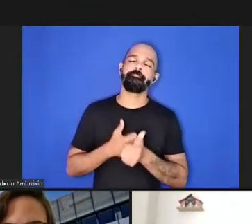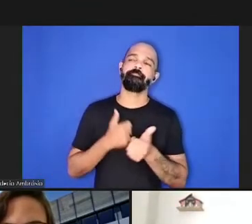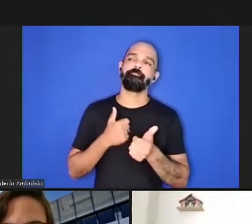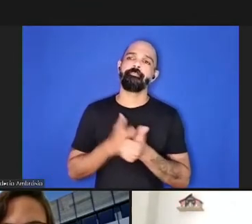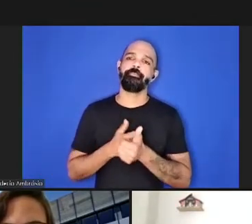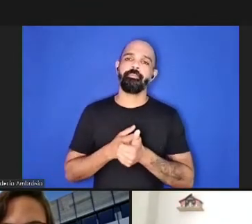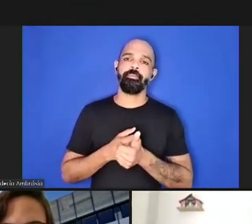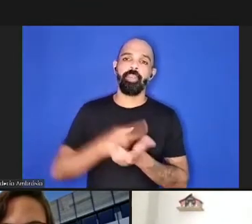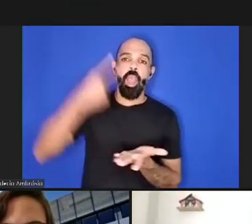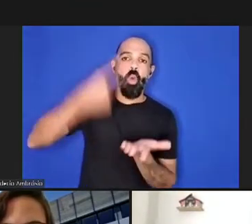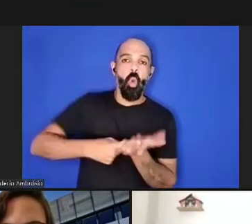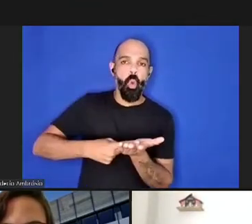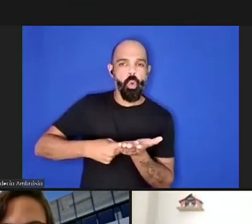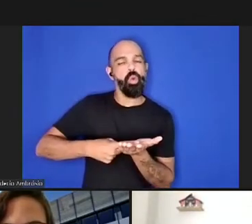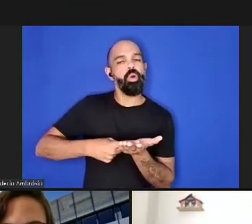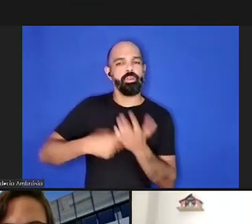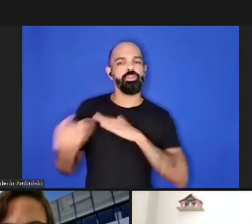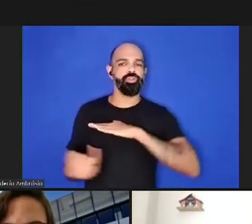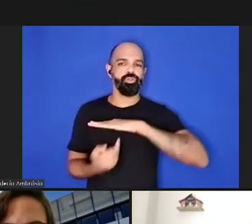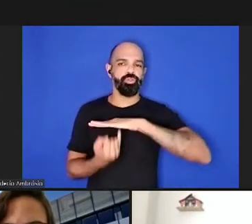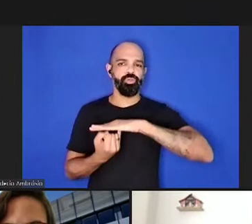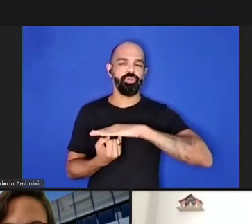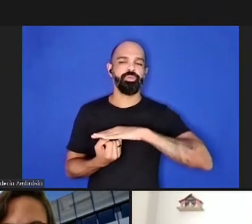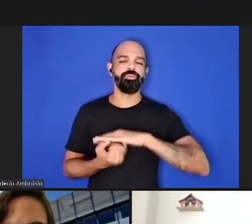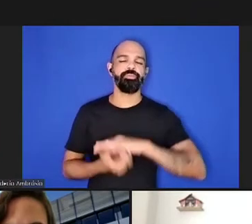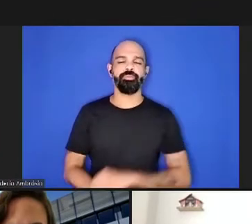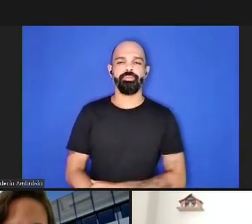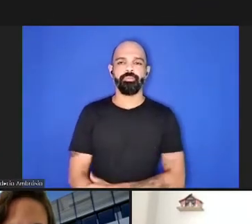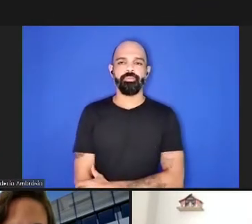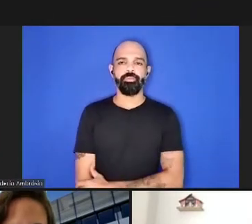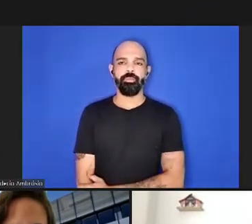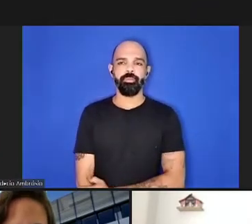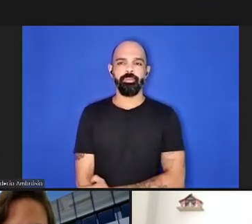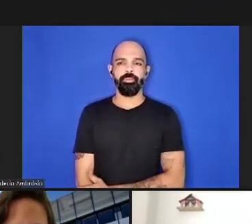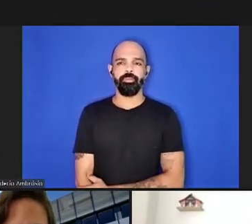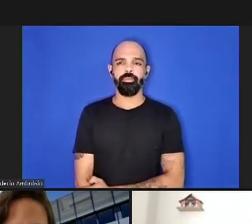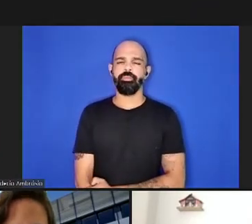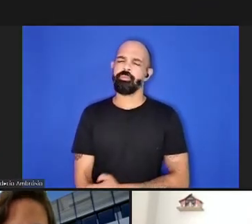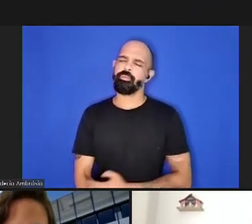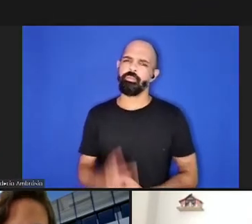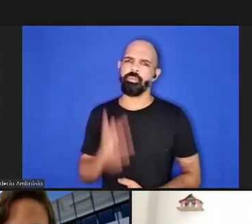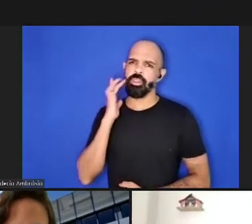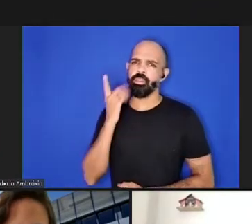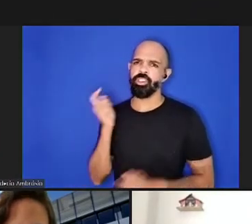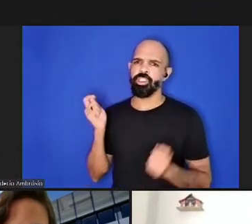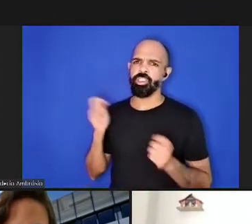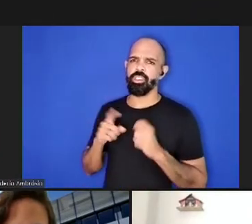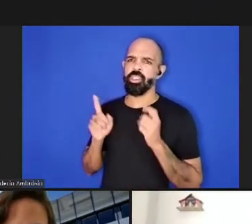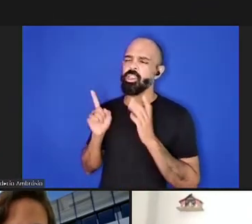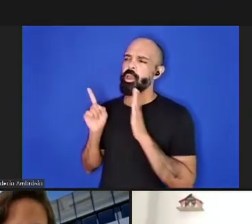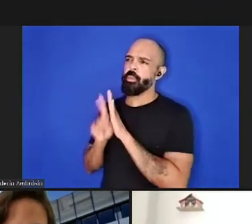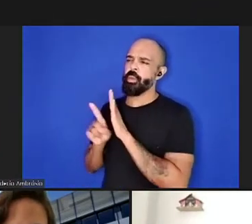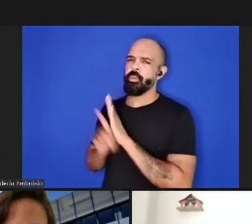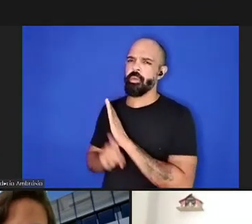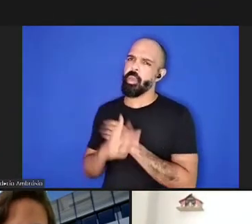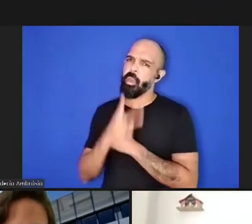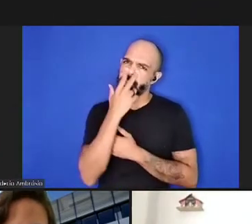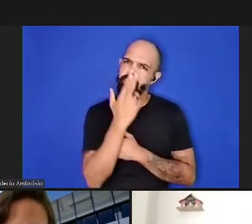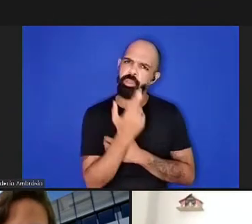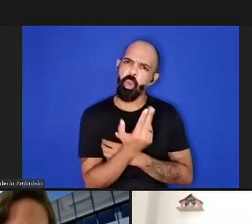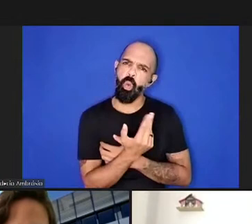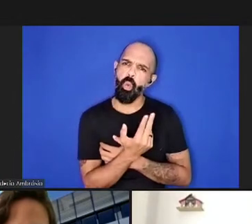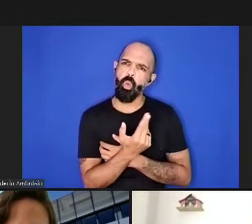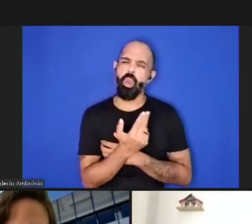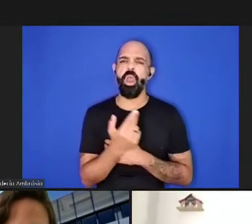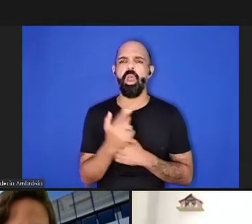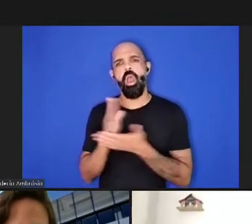acordos, né, institucionais. Eu vou fazer, na verdade, acho que dá para fazer um conjunto de perguntas, algumas são parecidas e algumas foram até